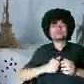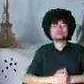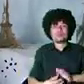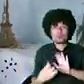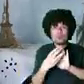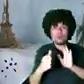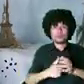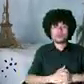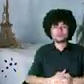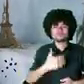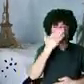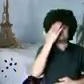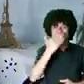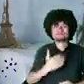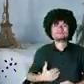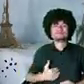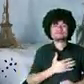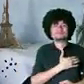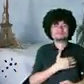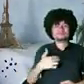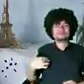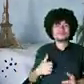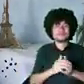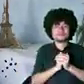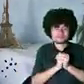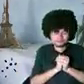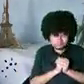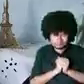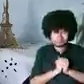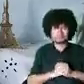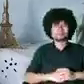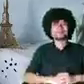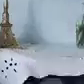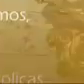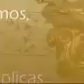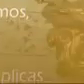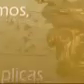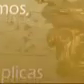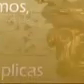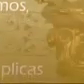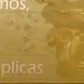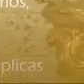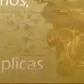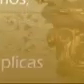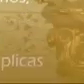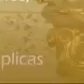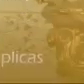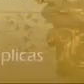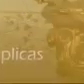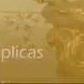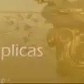Pai, Filho e Espírito Santo. Amém. A